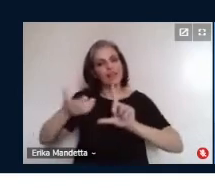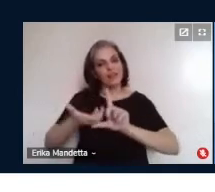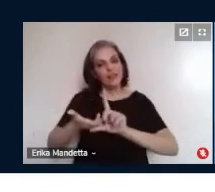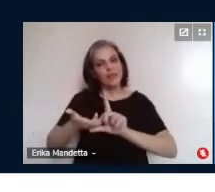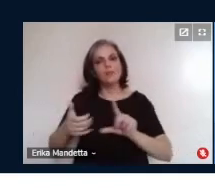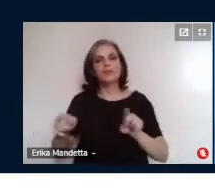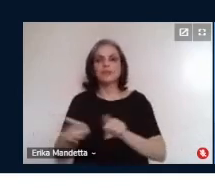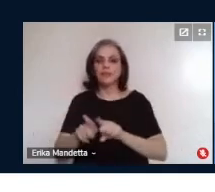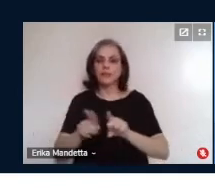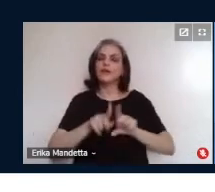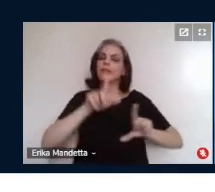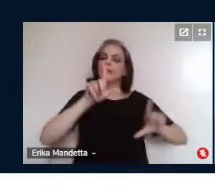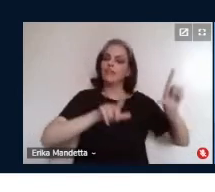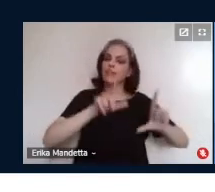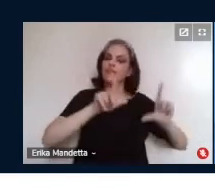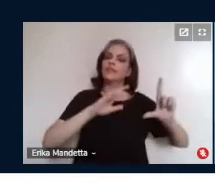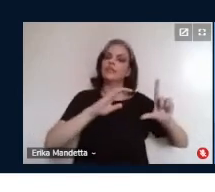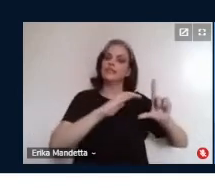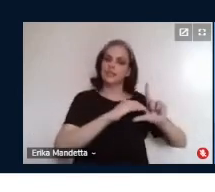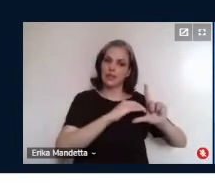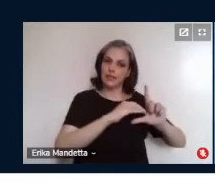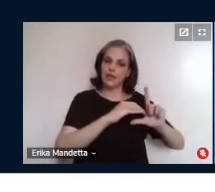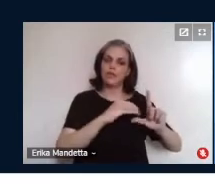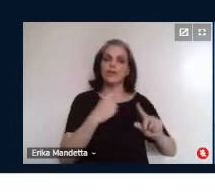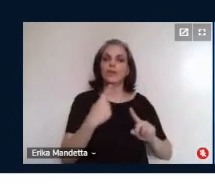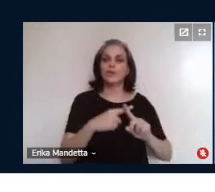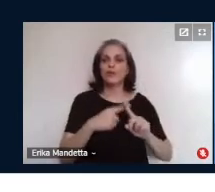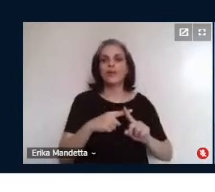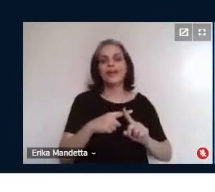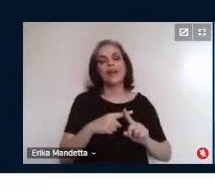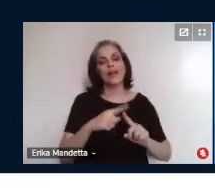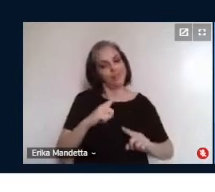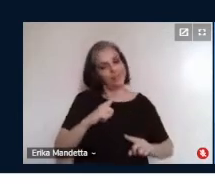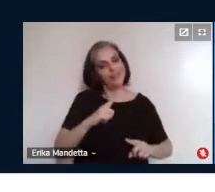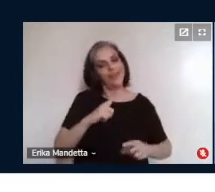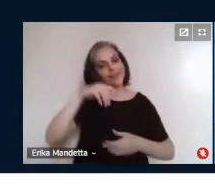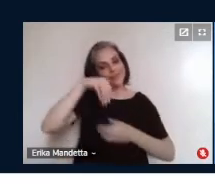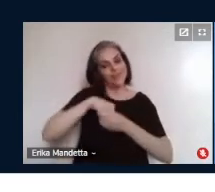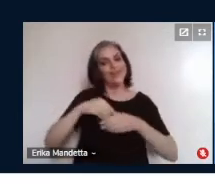Senado, porque é assim, é dividido lá, né,